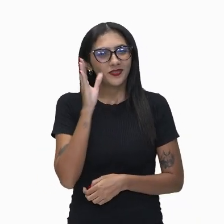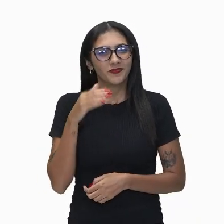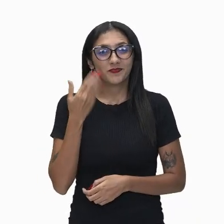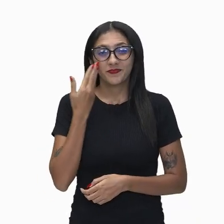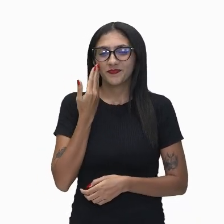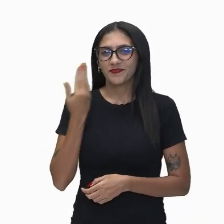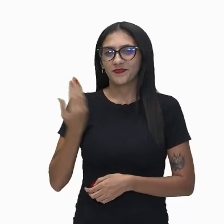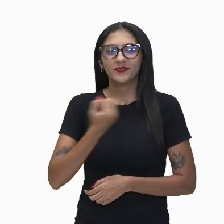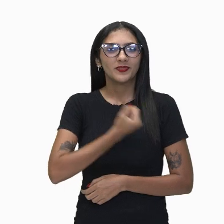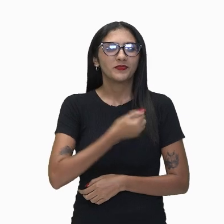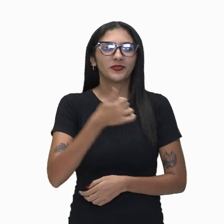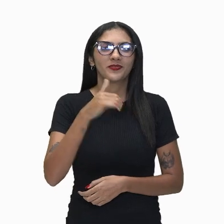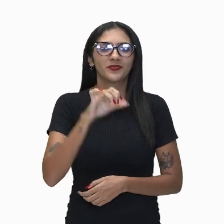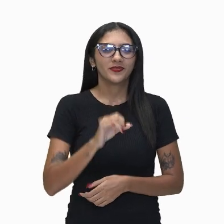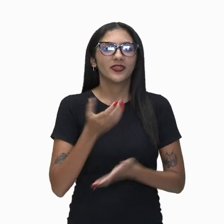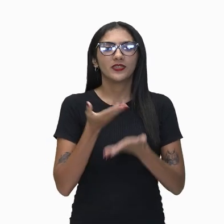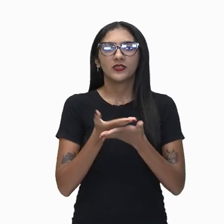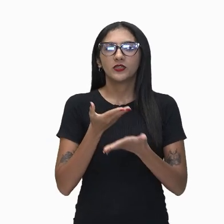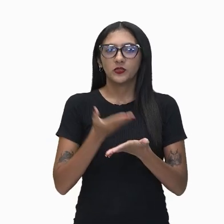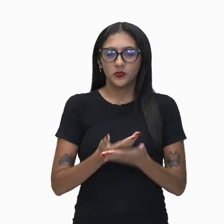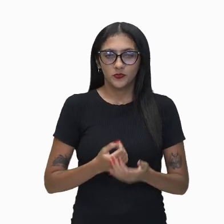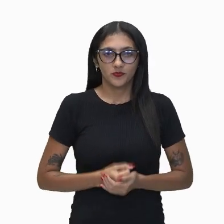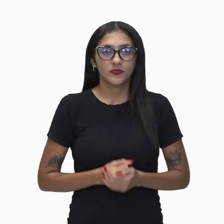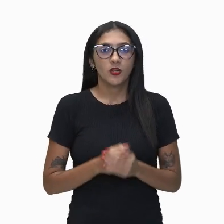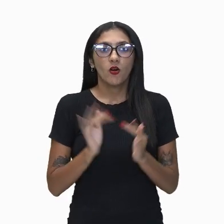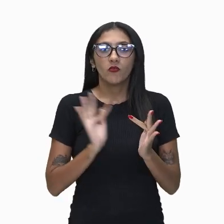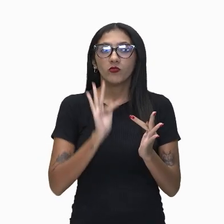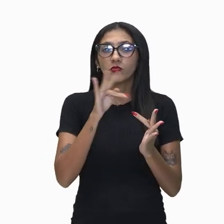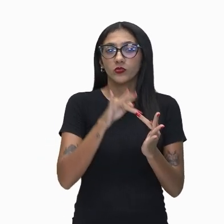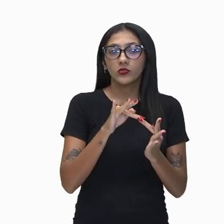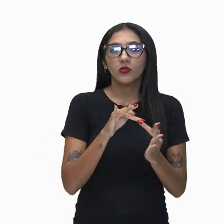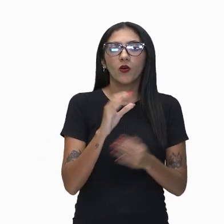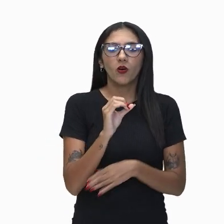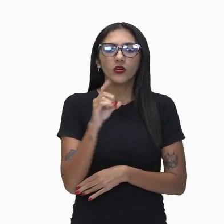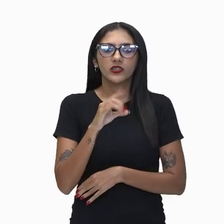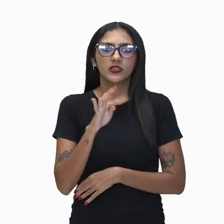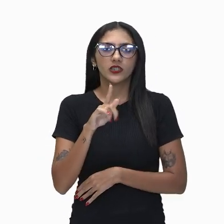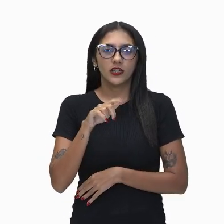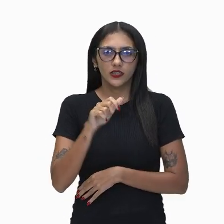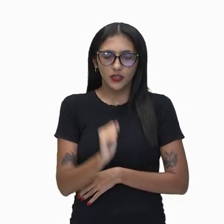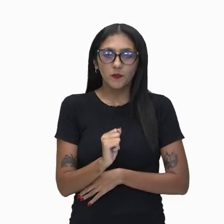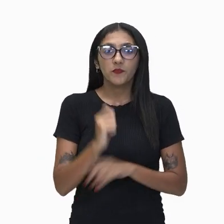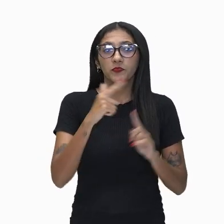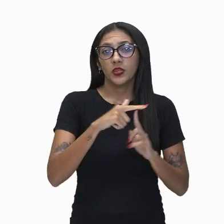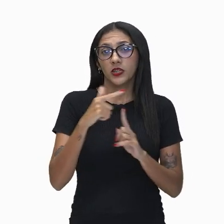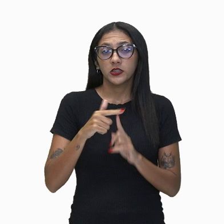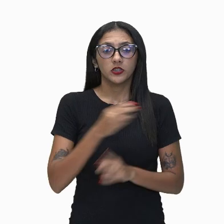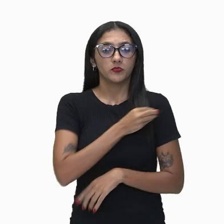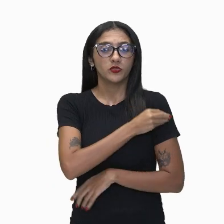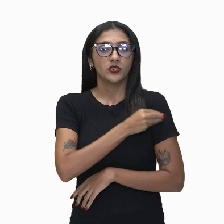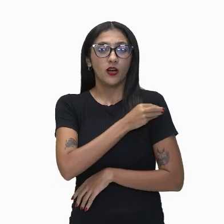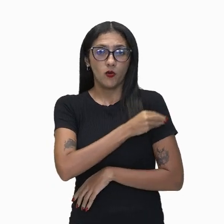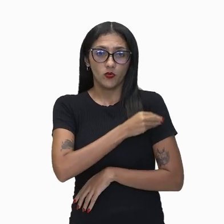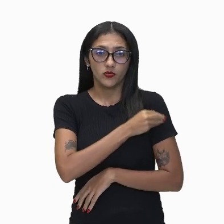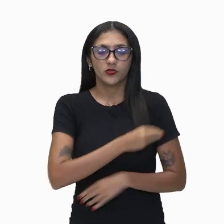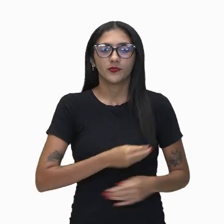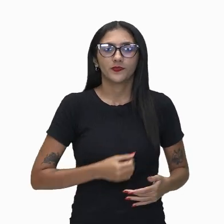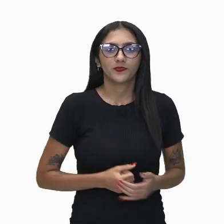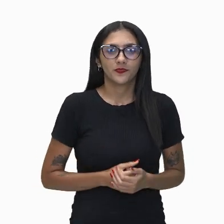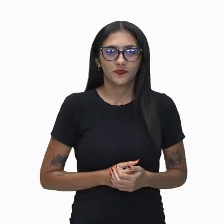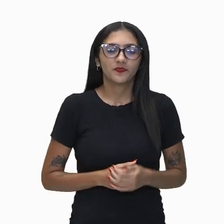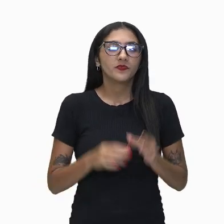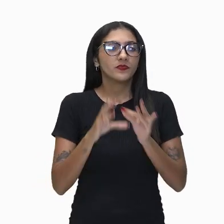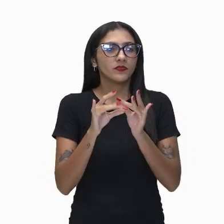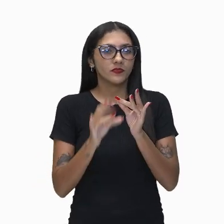aula 10, funções oxigenadas, álcoois, fenóis e enol. E o